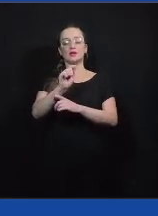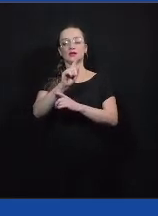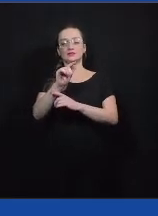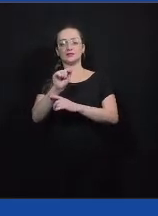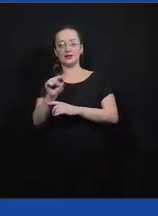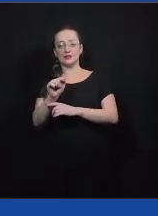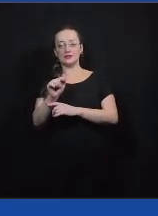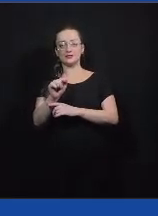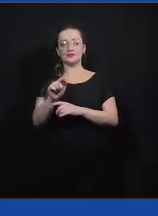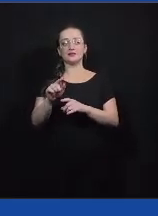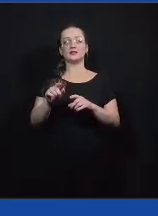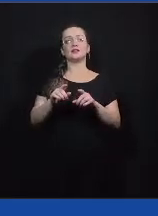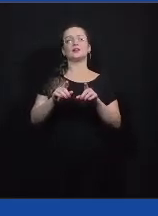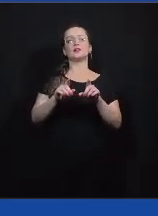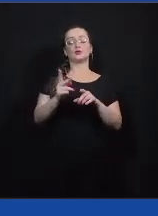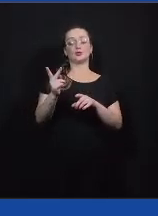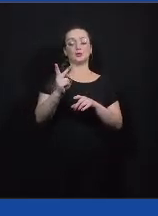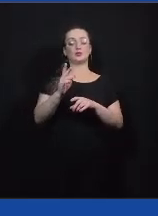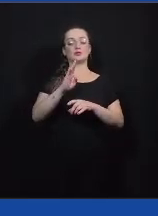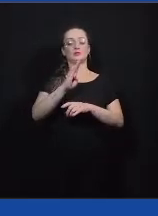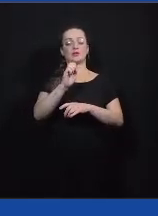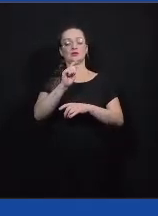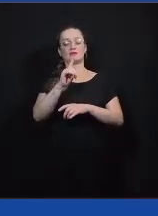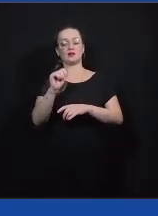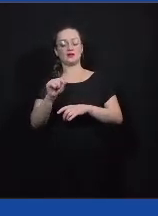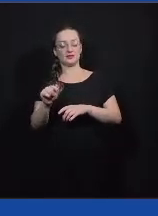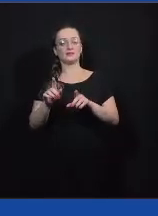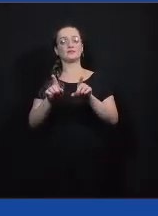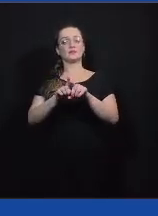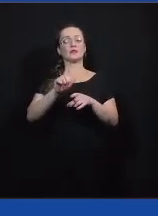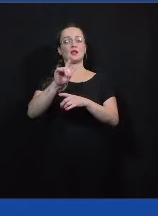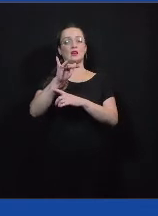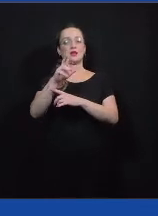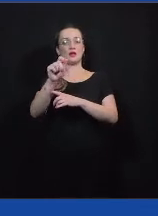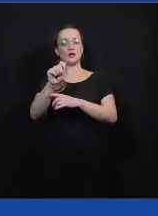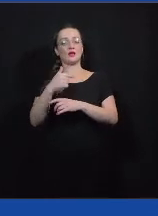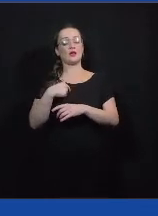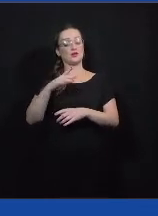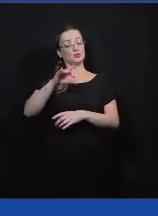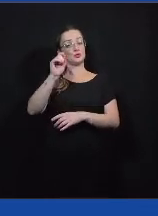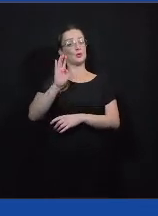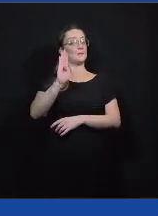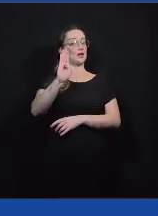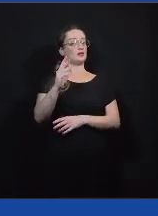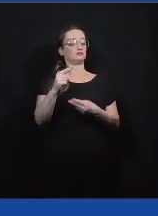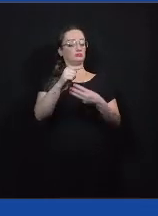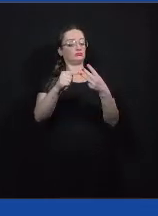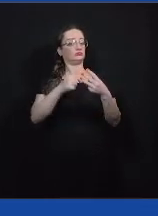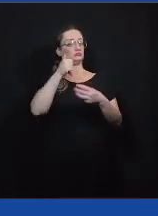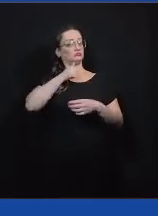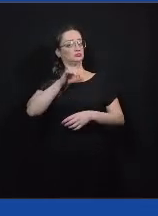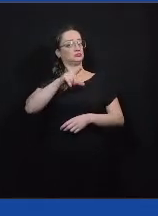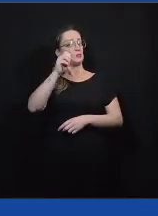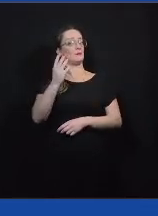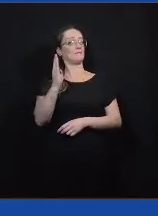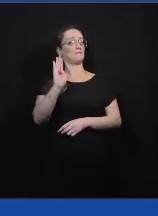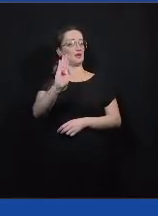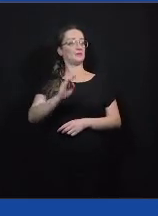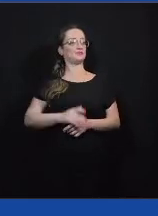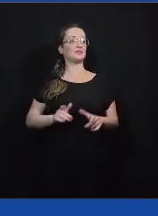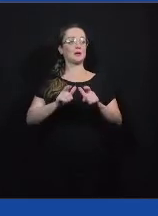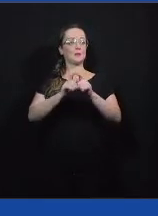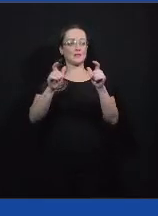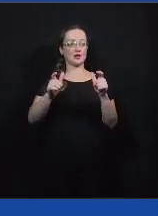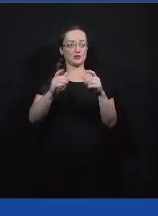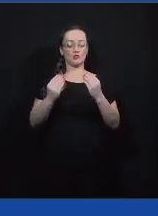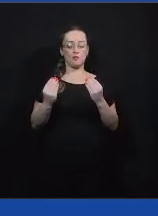Laila Beatriz Campello né e a Laila tão indo de bebê viu as três Olha só então o problema é de